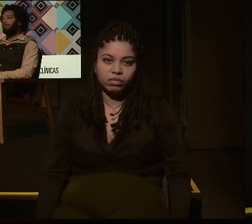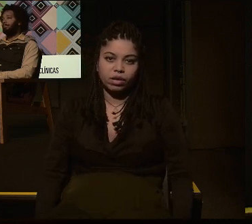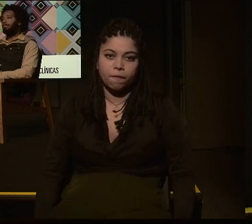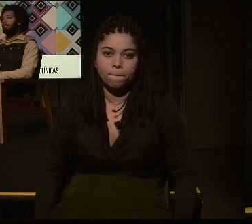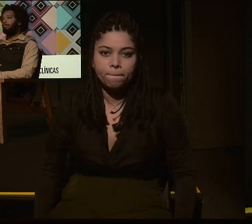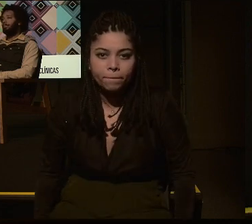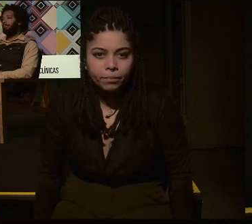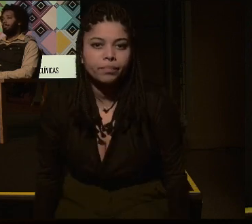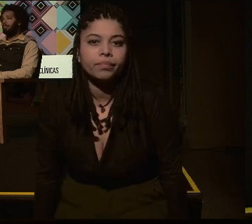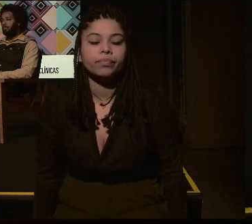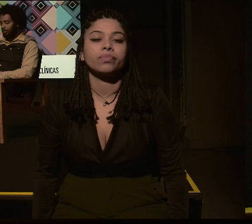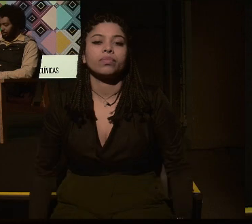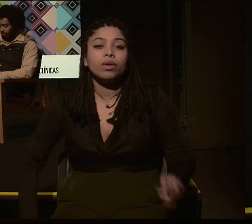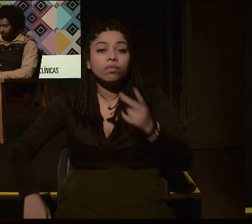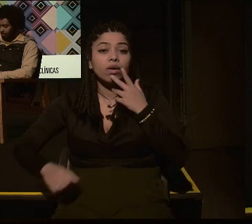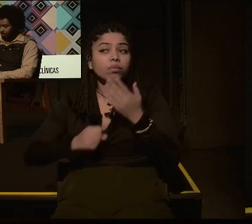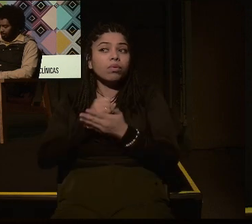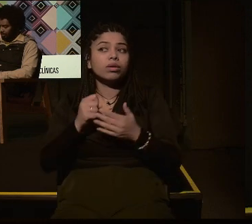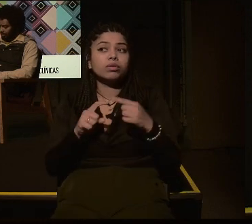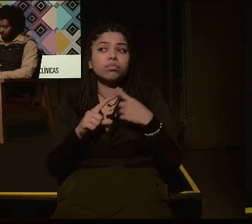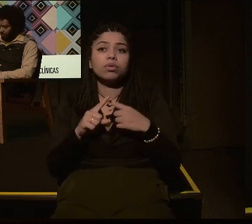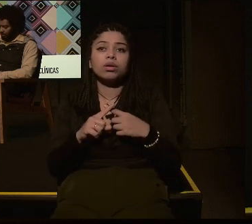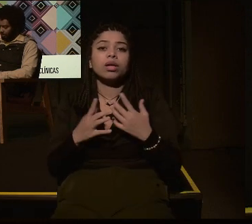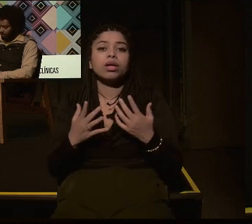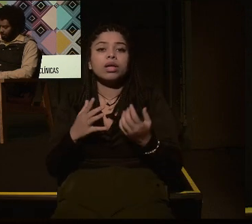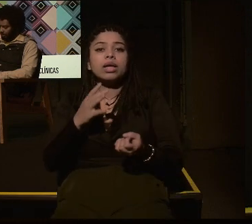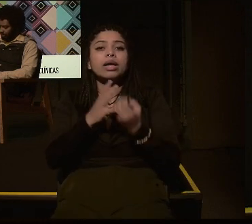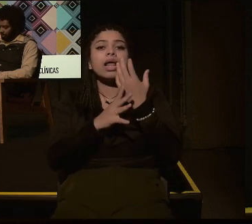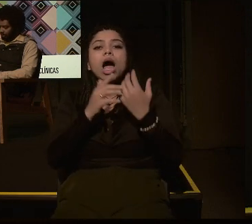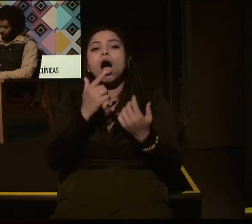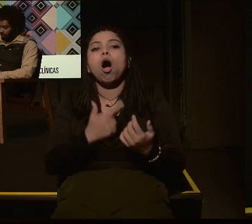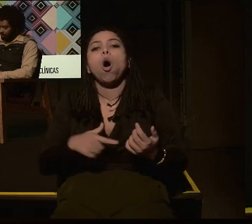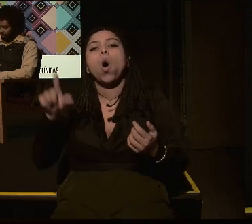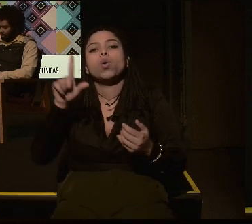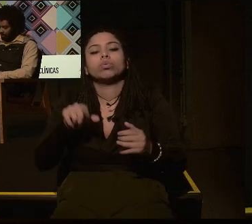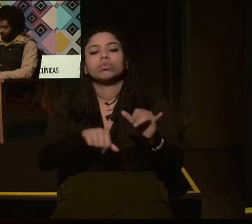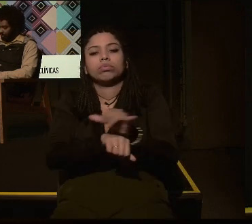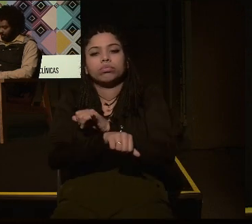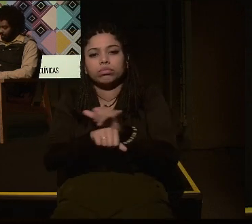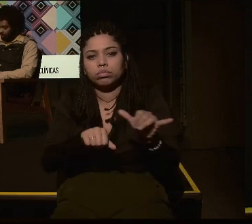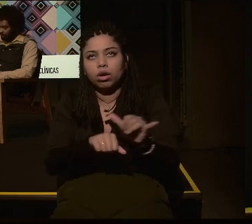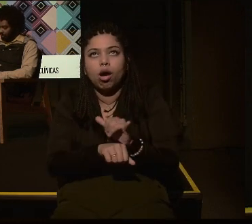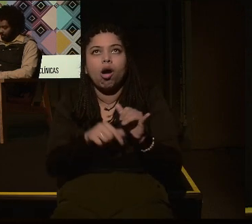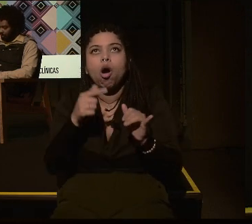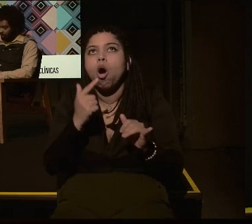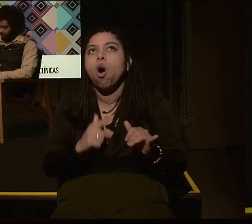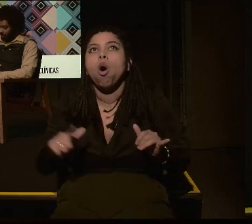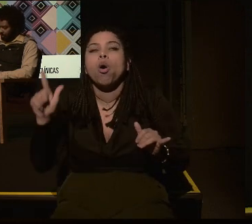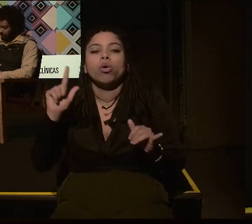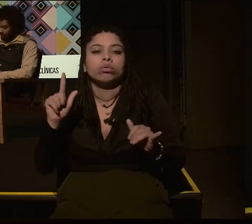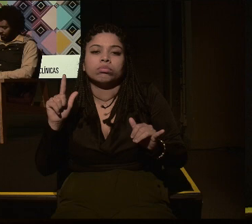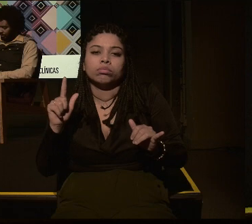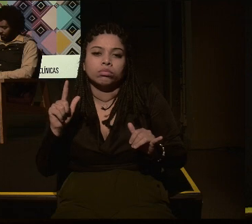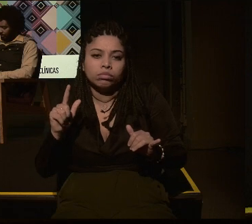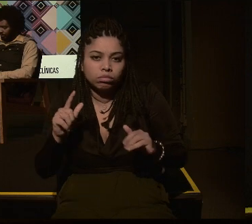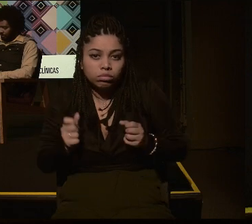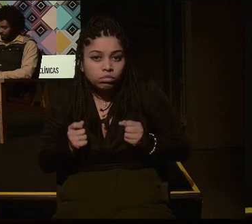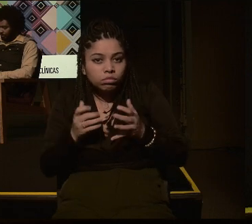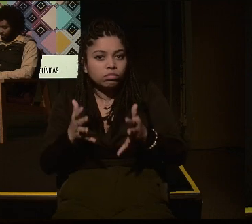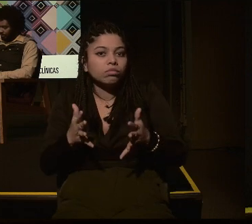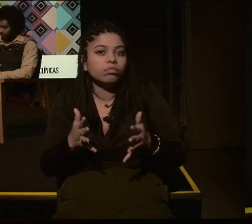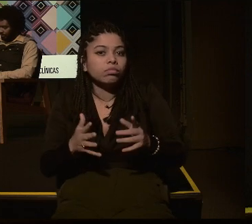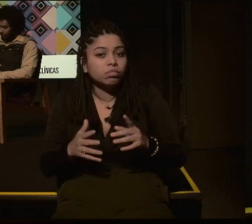bem basal, assim, e por que não apenas criar um outro dispositivo, uma outra ferramenta em que a gente